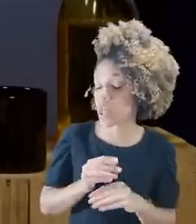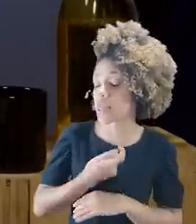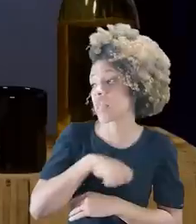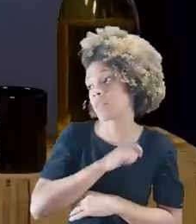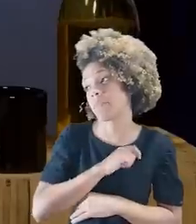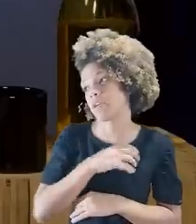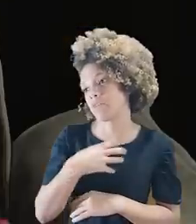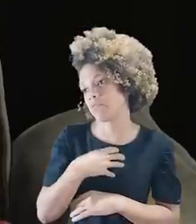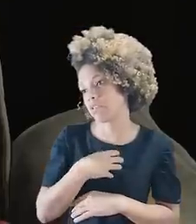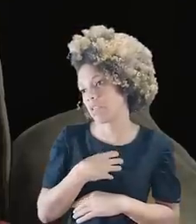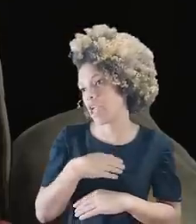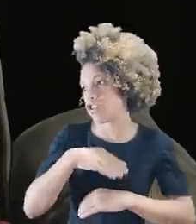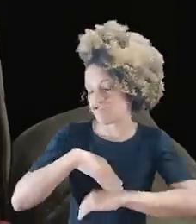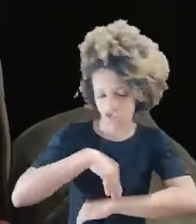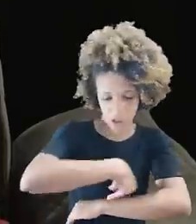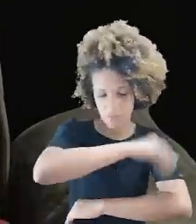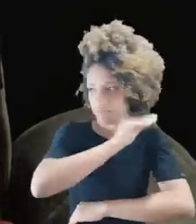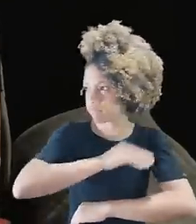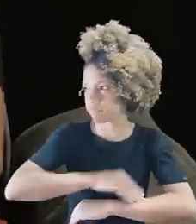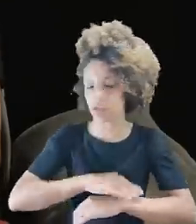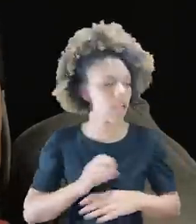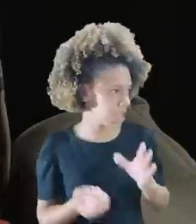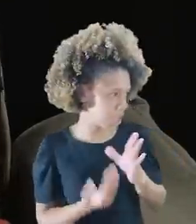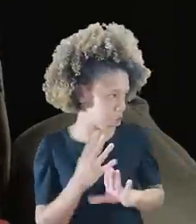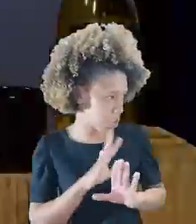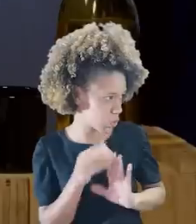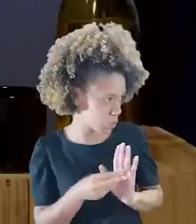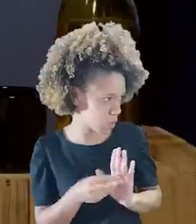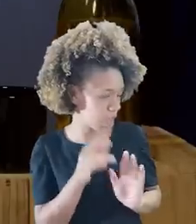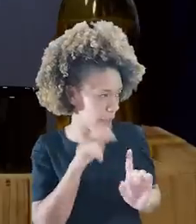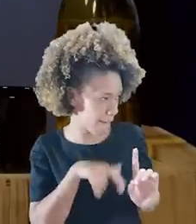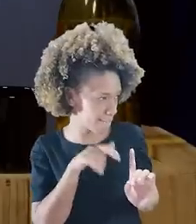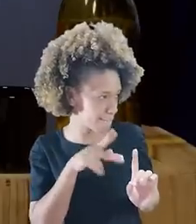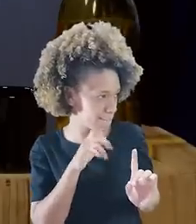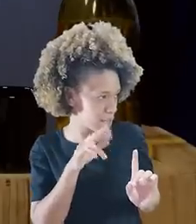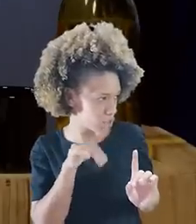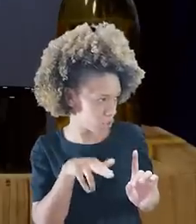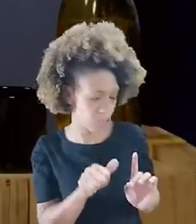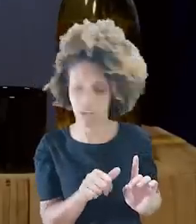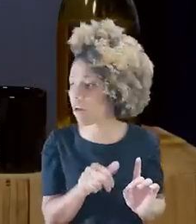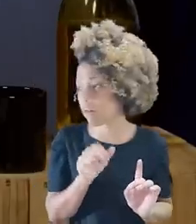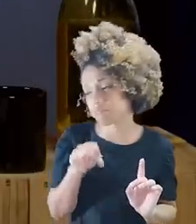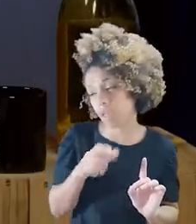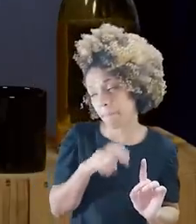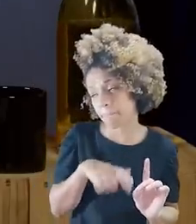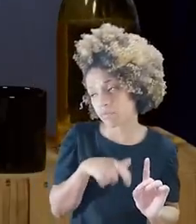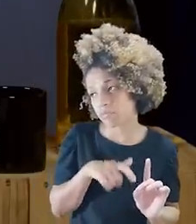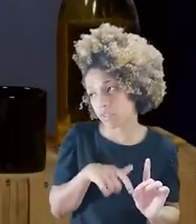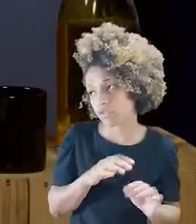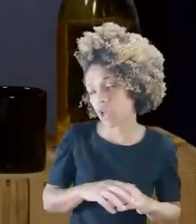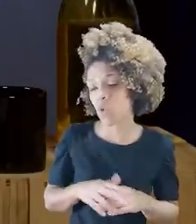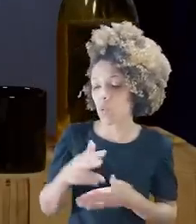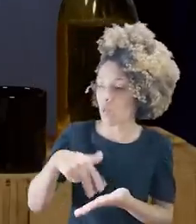estereótipo você me falou uma parada que eu tô pensando aqui que assim olha como é Injusto né Tem vários você vê aí a construção da máscara que foi muito